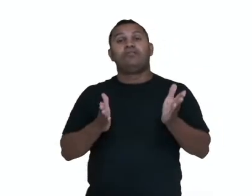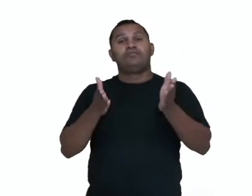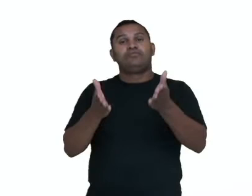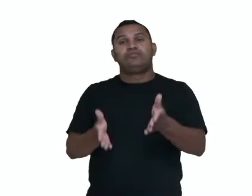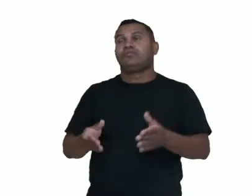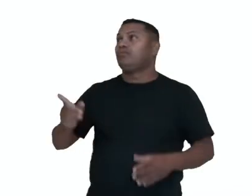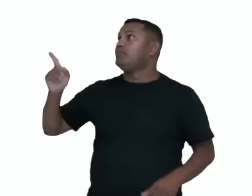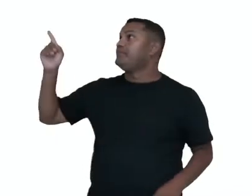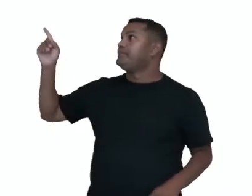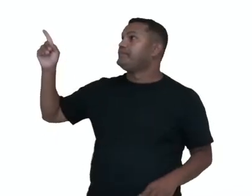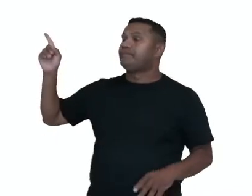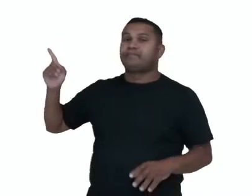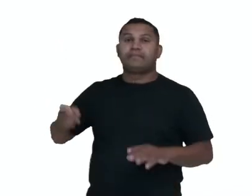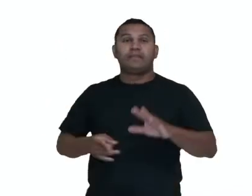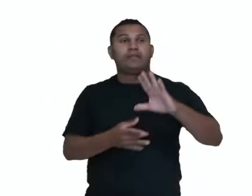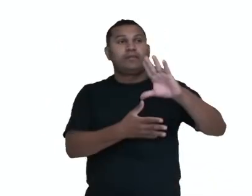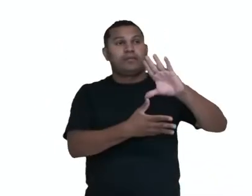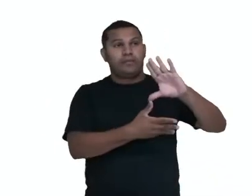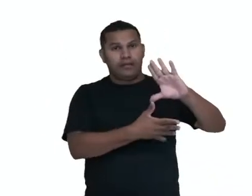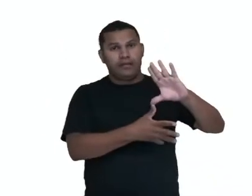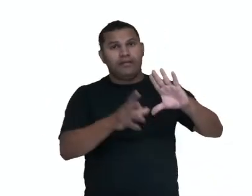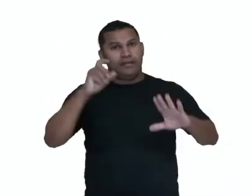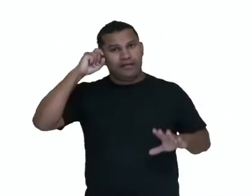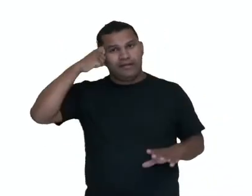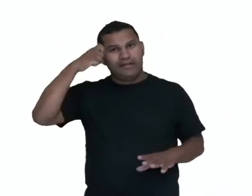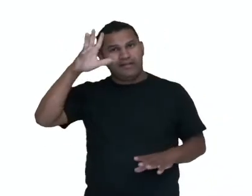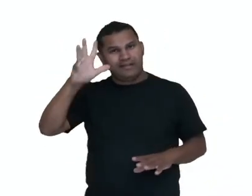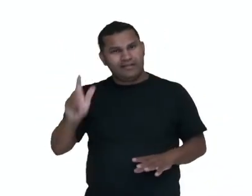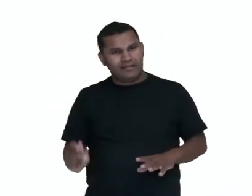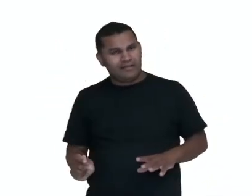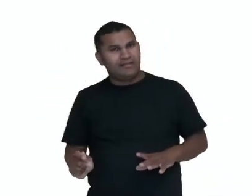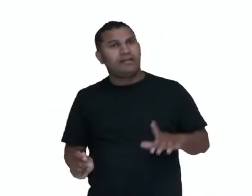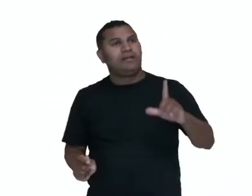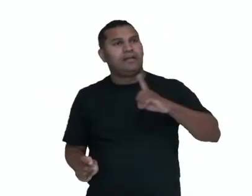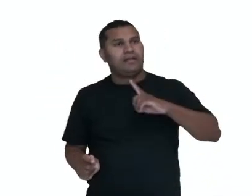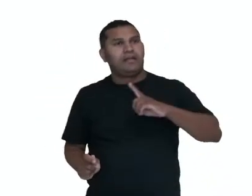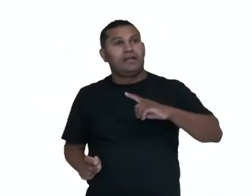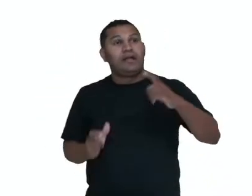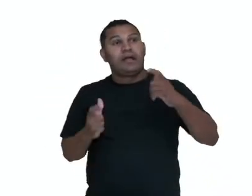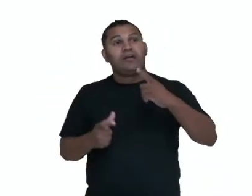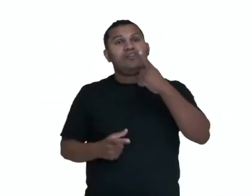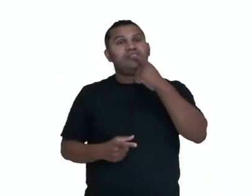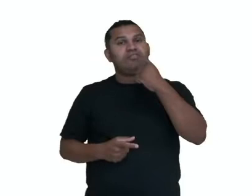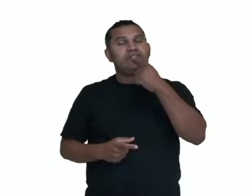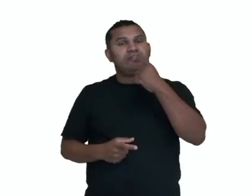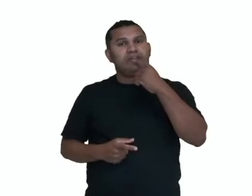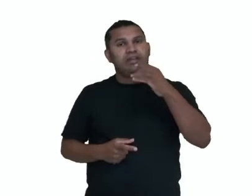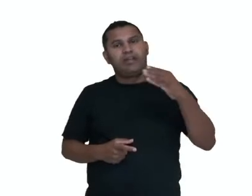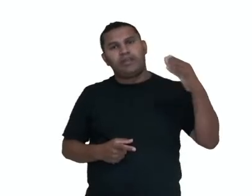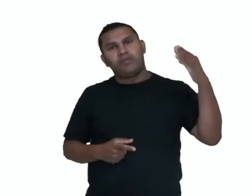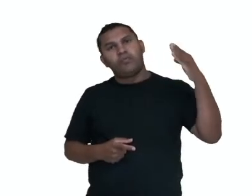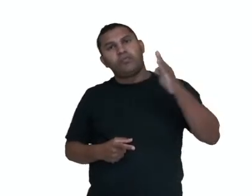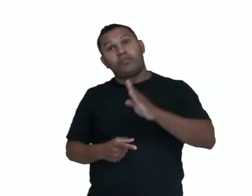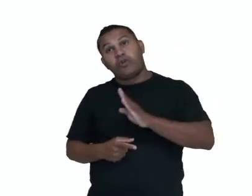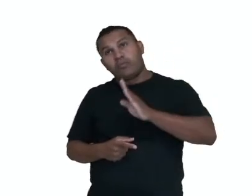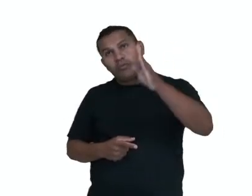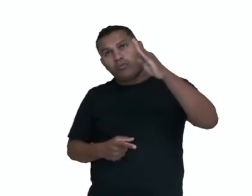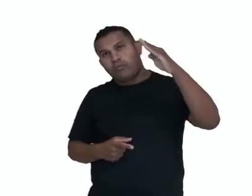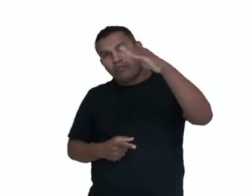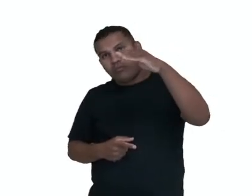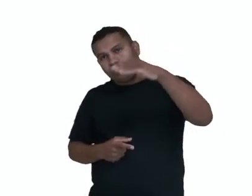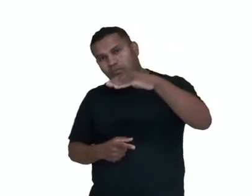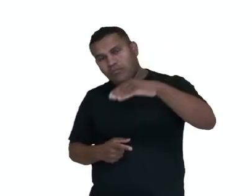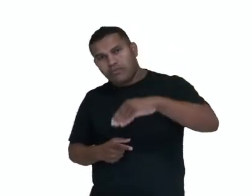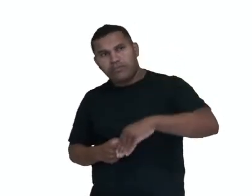vermelho, né, as principais regiões que forneciam escravos para o comércio, né? Tanto aqui na